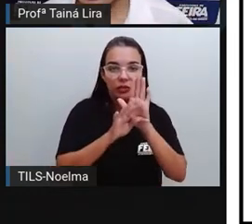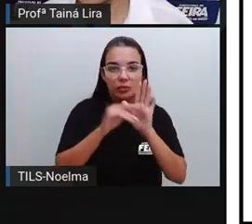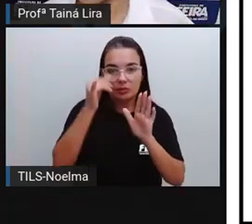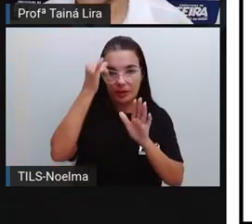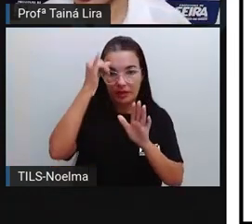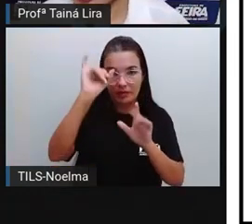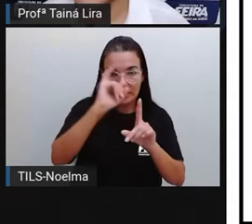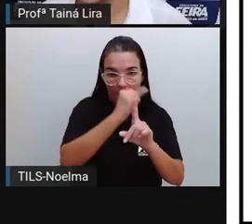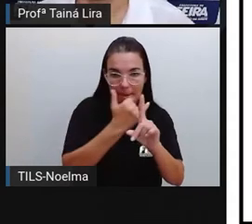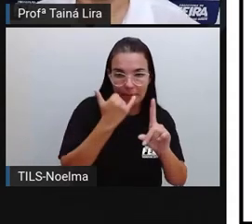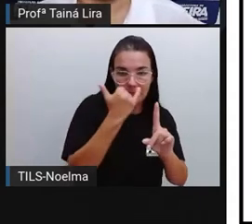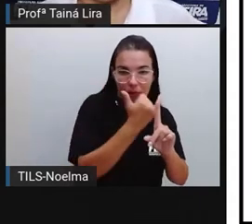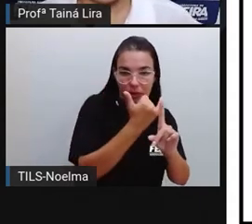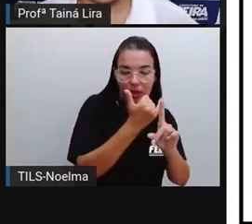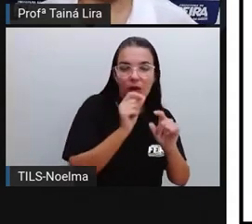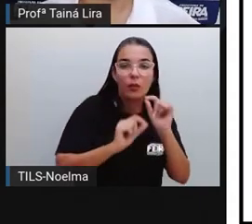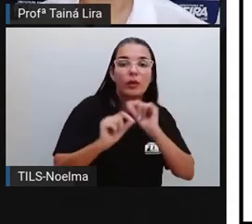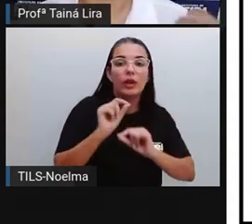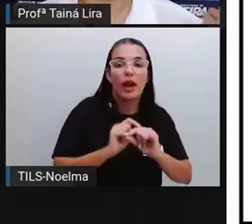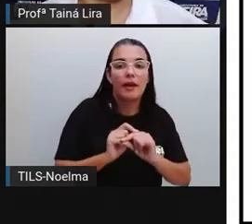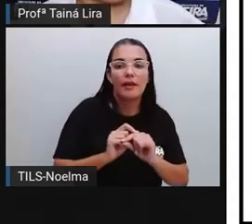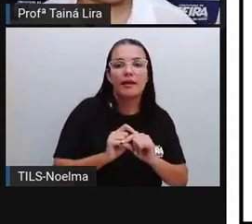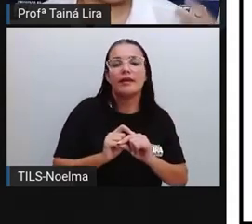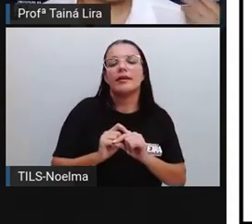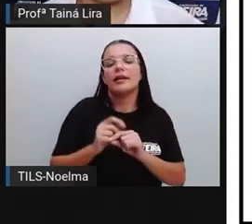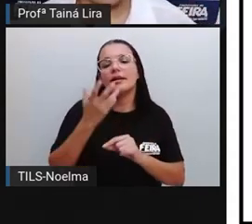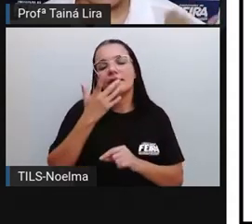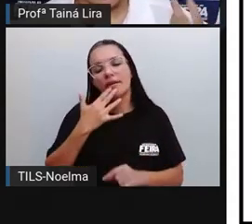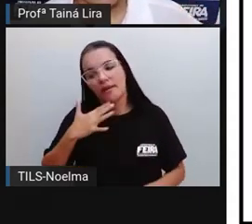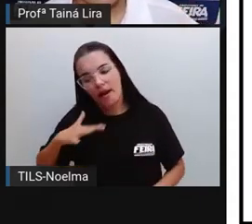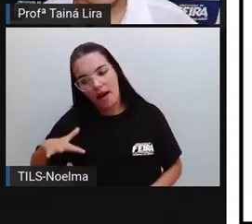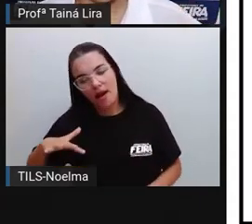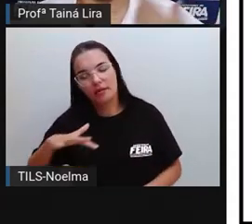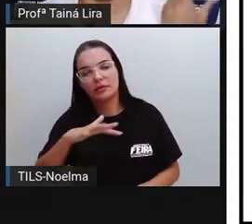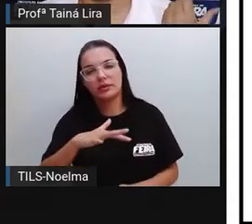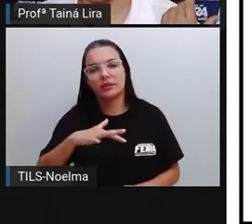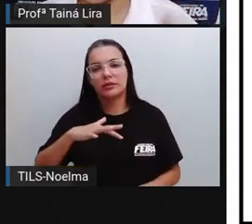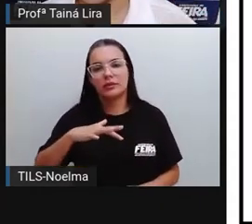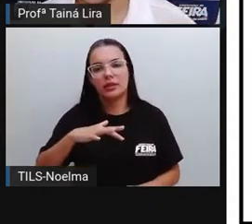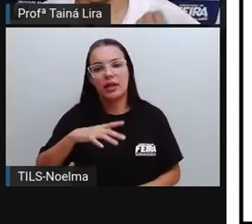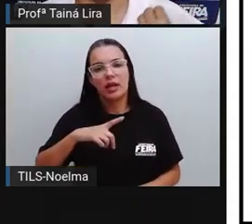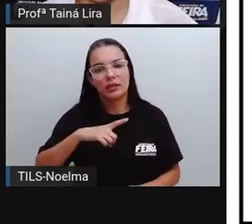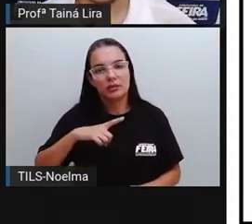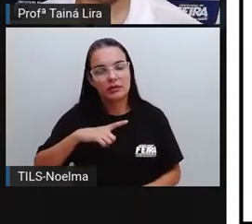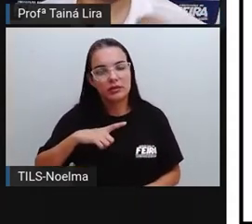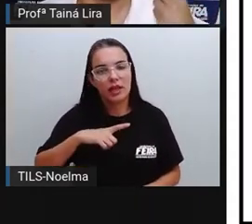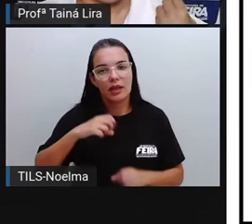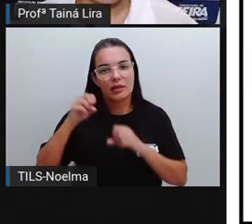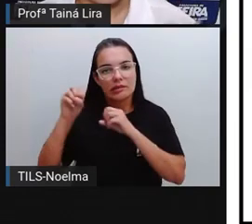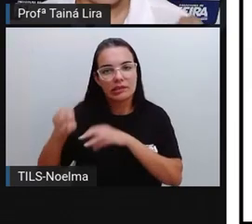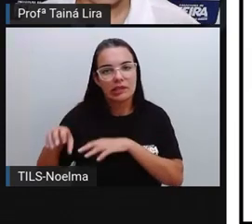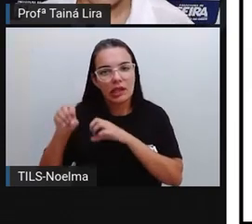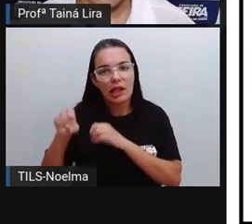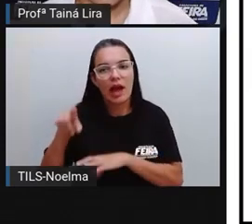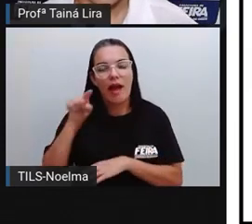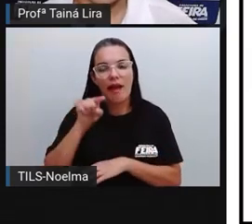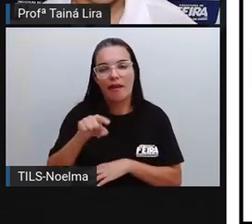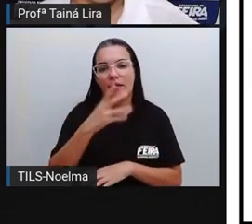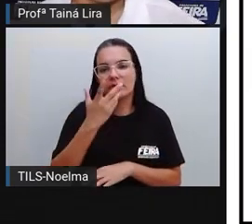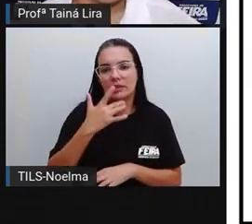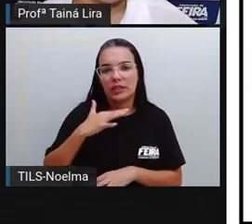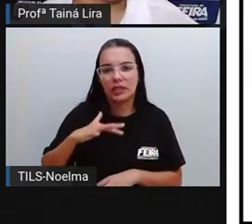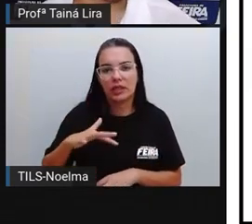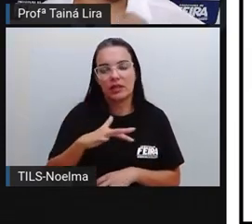são vítimas de bullying, ou aquelas que têm amigos que são vítimas de bullying, ou também pode ser para adultos,